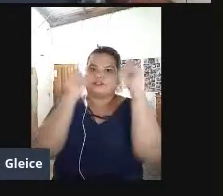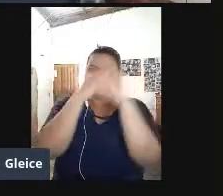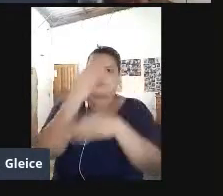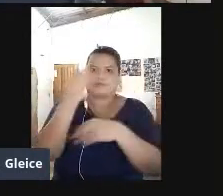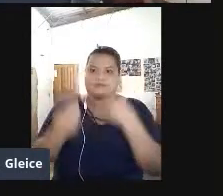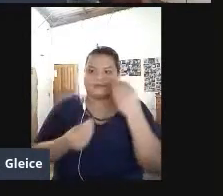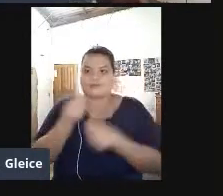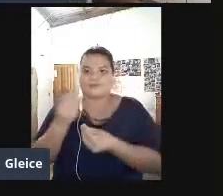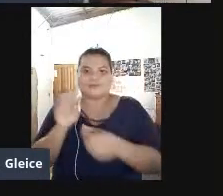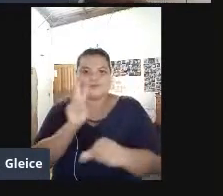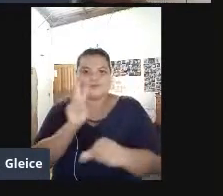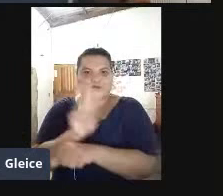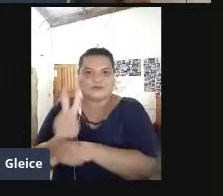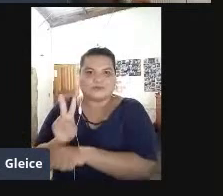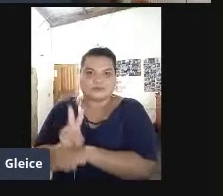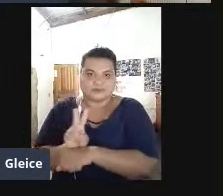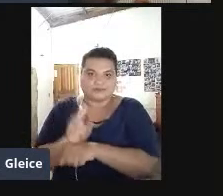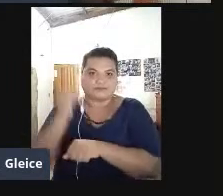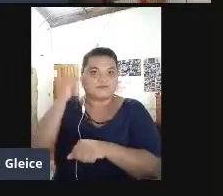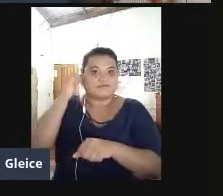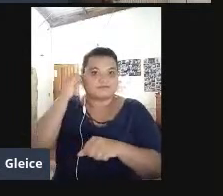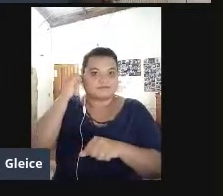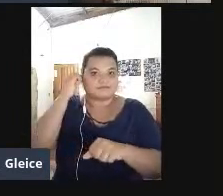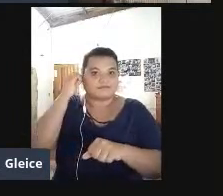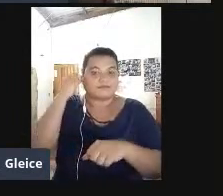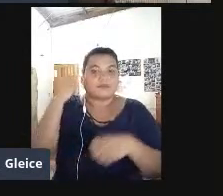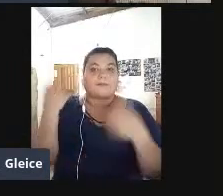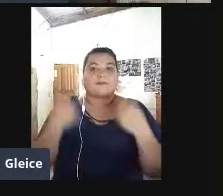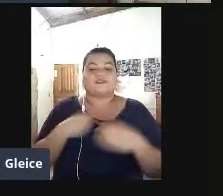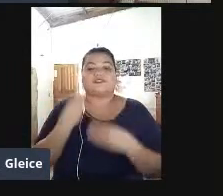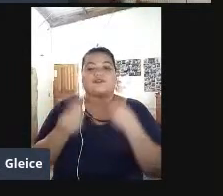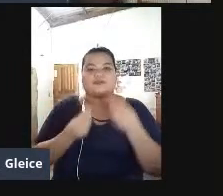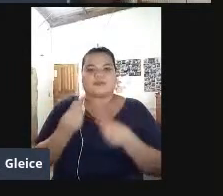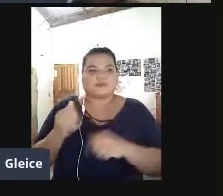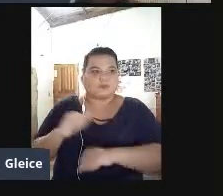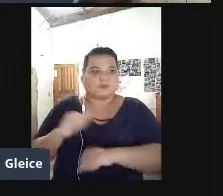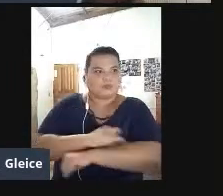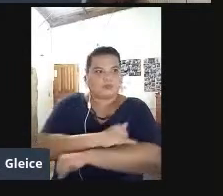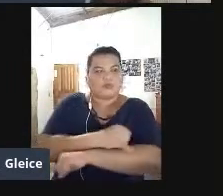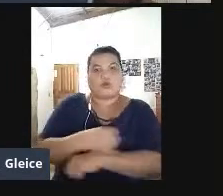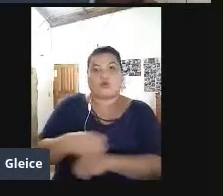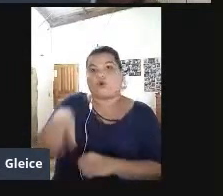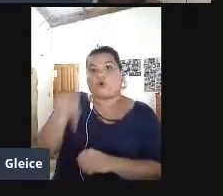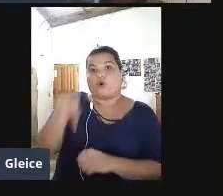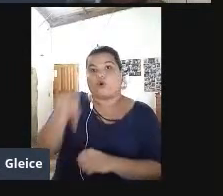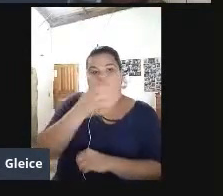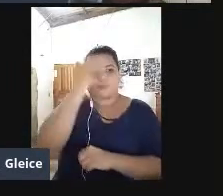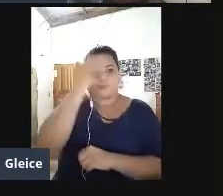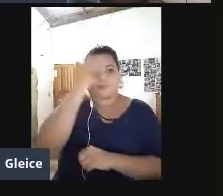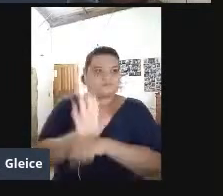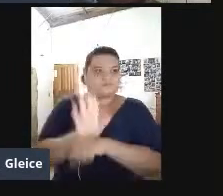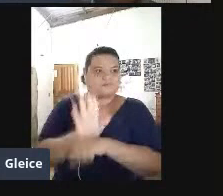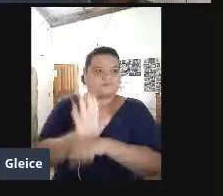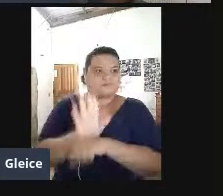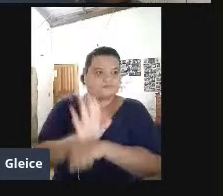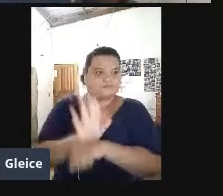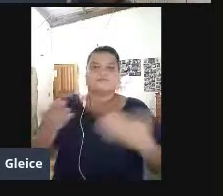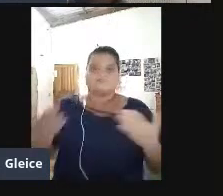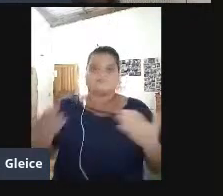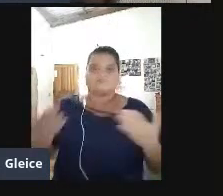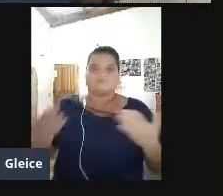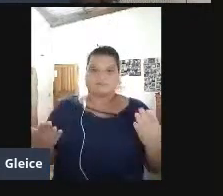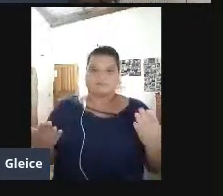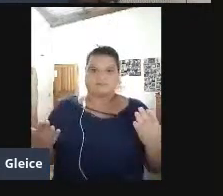paciente. 8 pessoas foram necessárias e o nutricionista estava presente. Né? A carga proteica média é entre